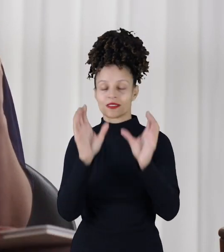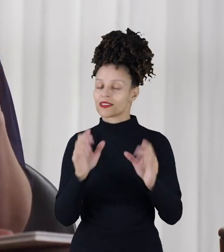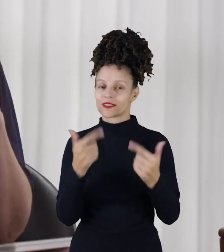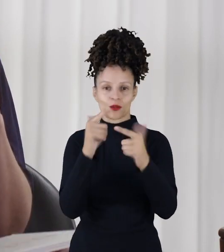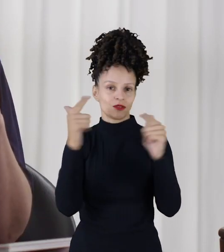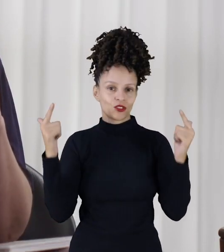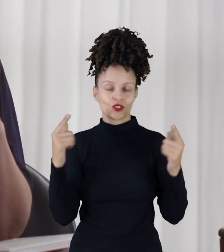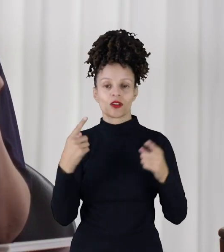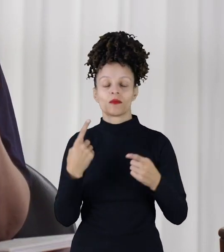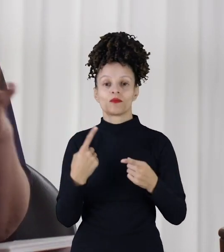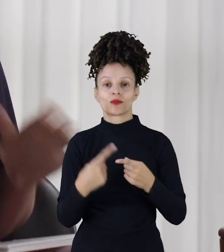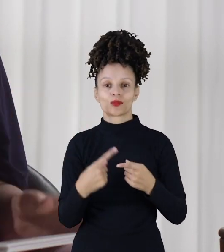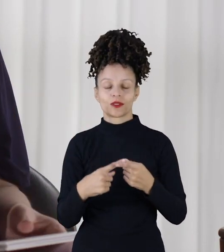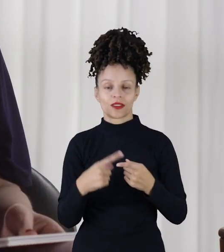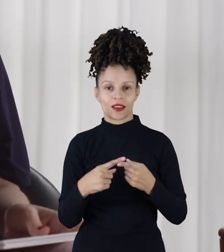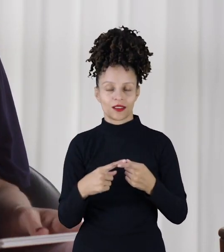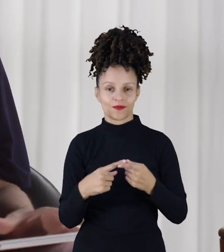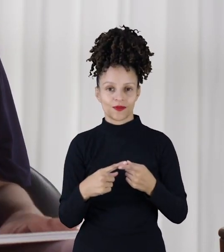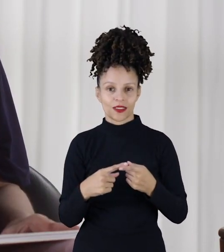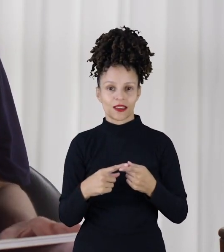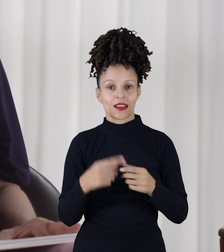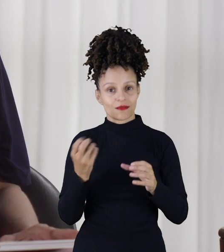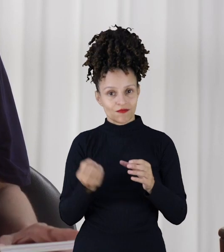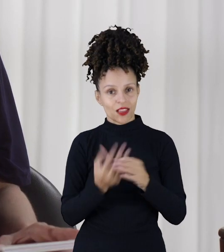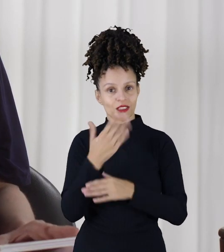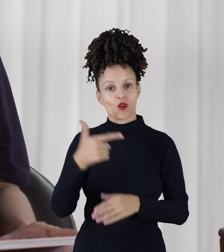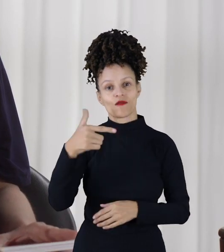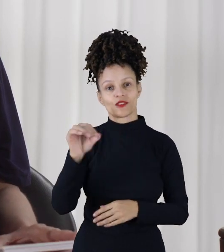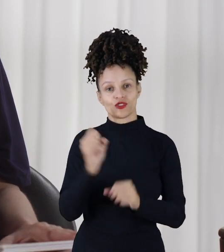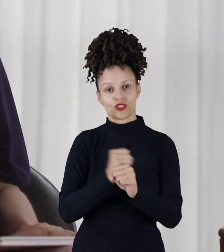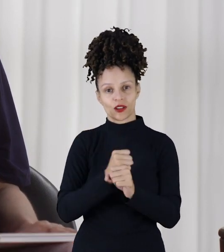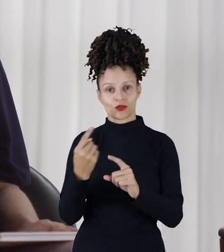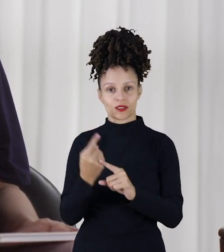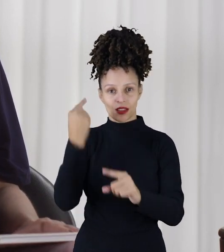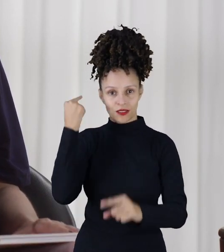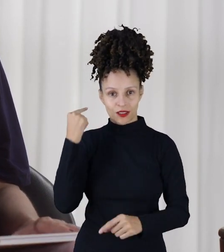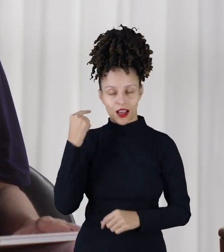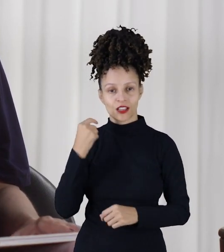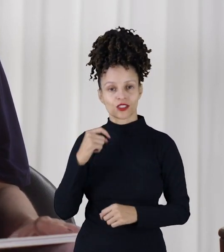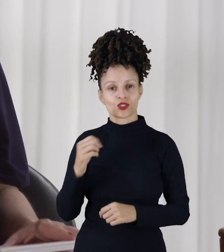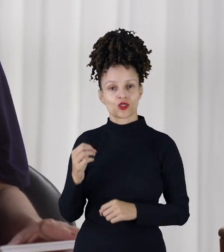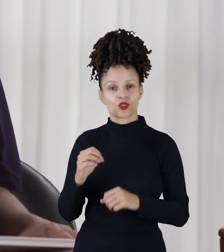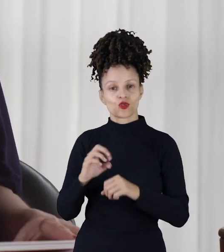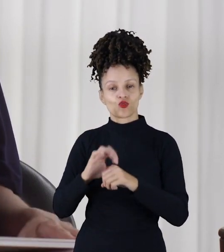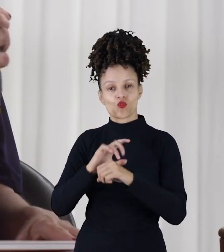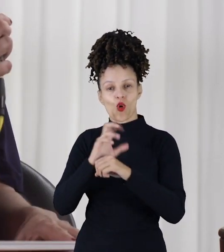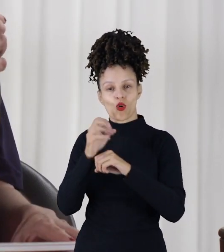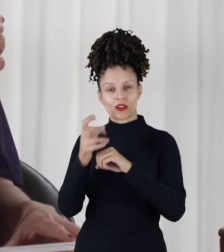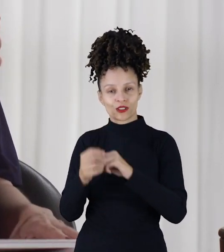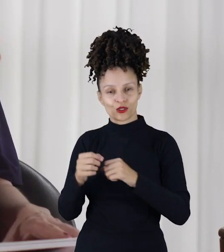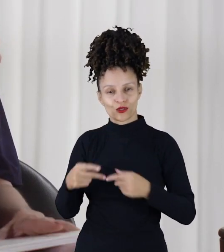que coincidências não existem, porque ele nasceu há mais de 20 anos atrás, quando um